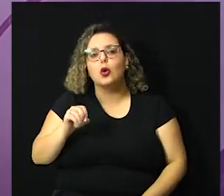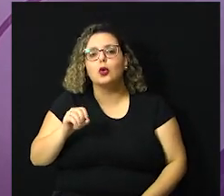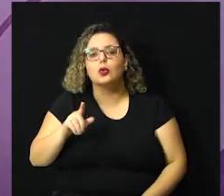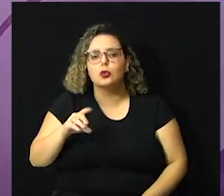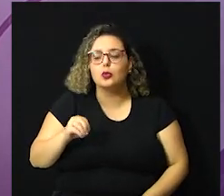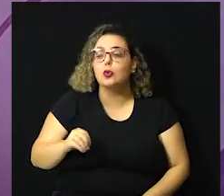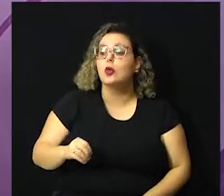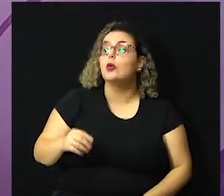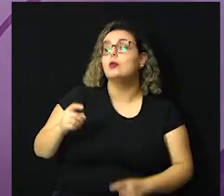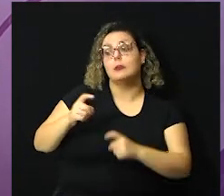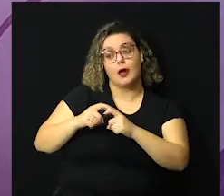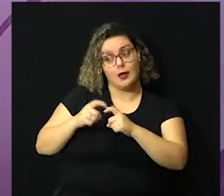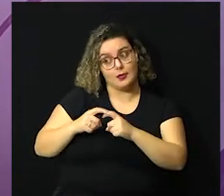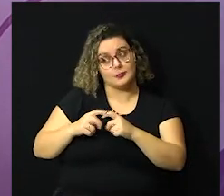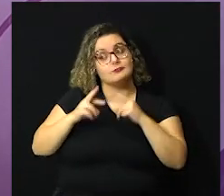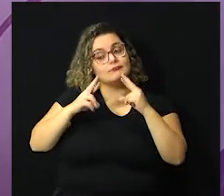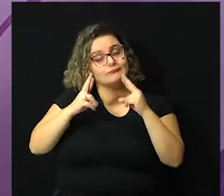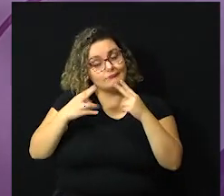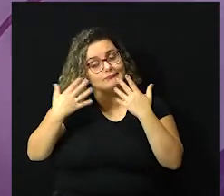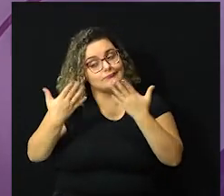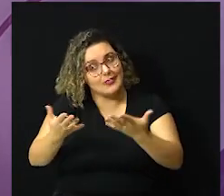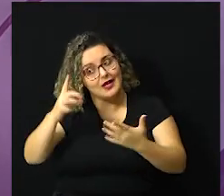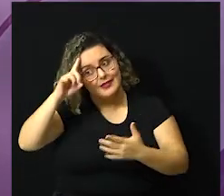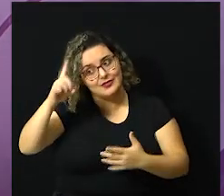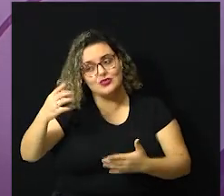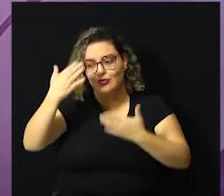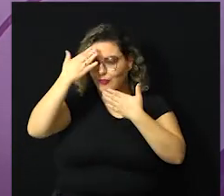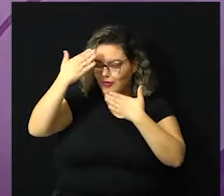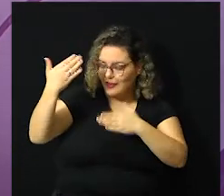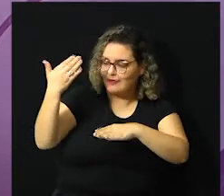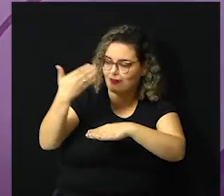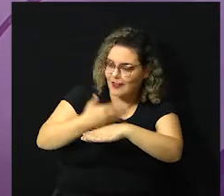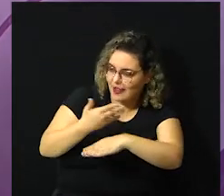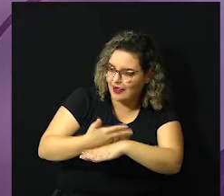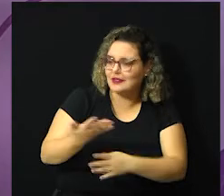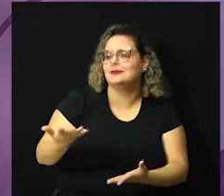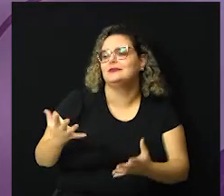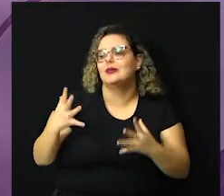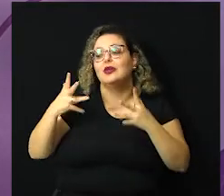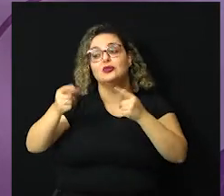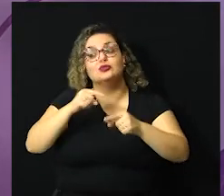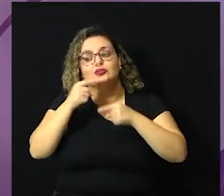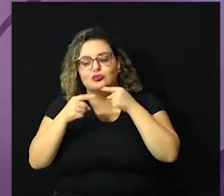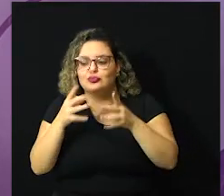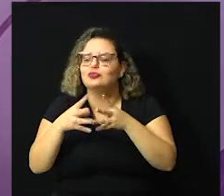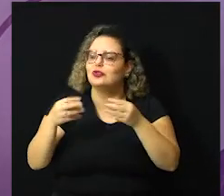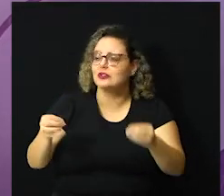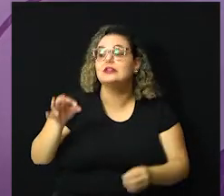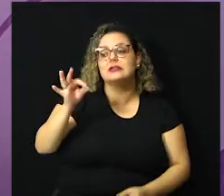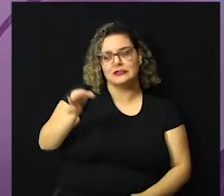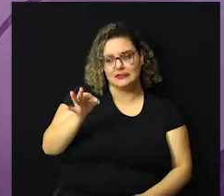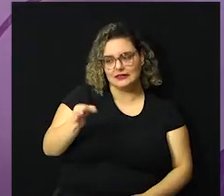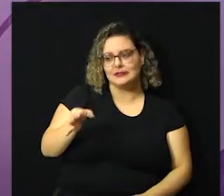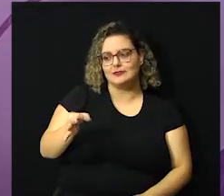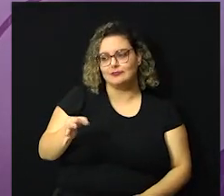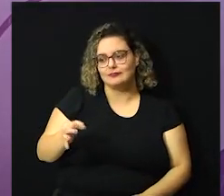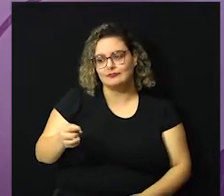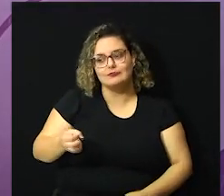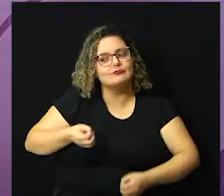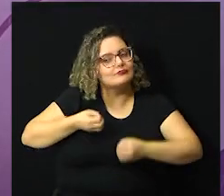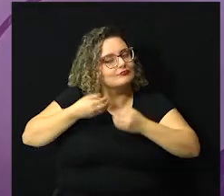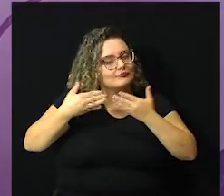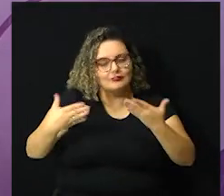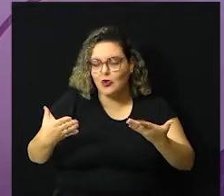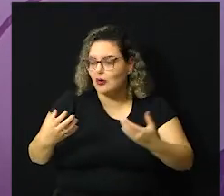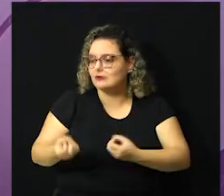a gente espera chegar aí nesse dia, viu? Muito obrigada pela sua participação aqui e tirar todas as dúvidas, tenha certeza aí que